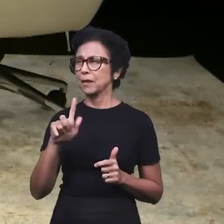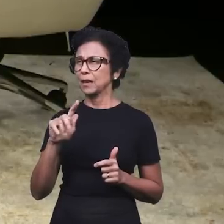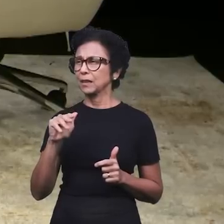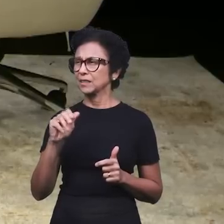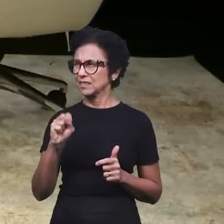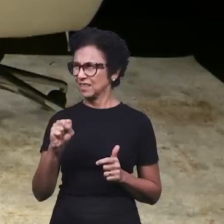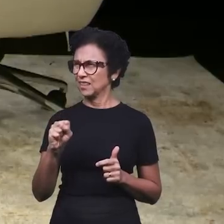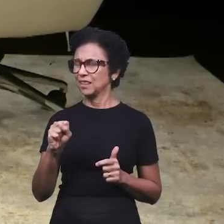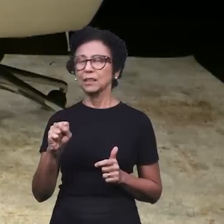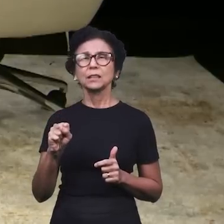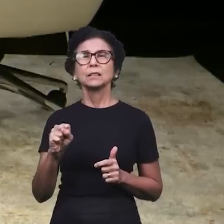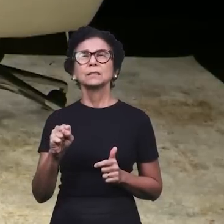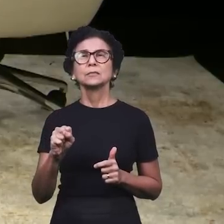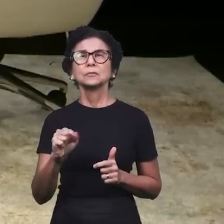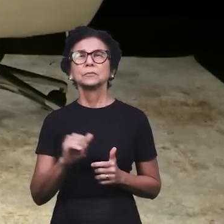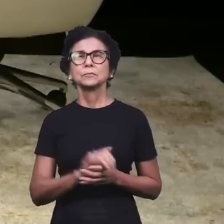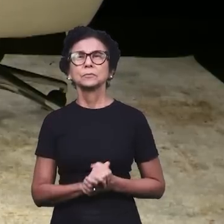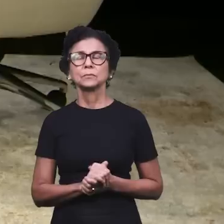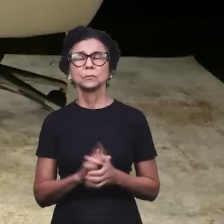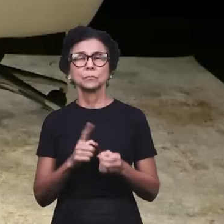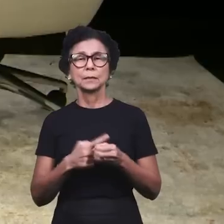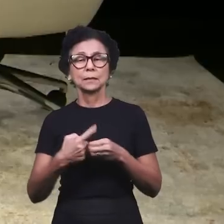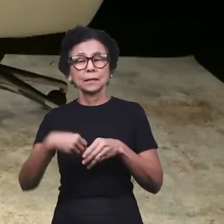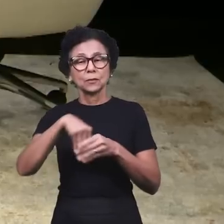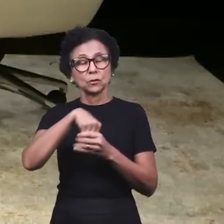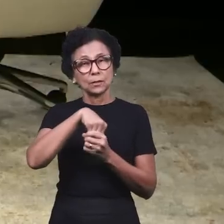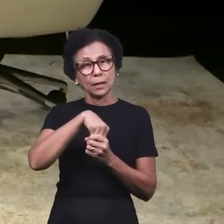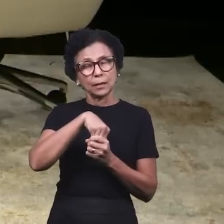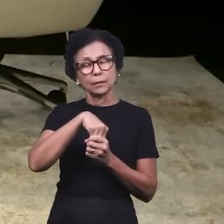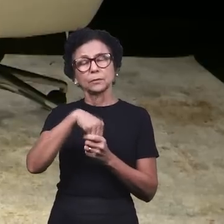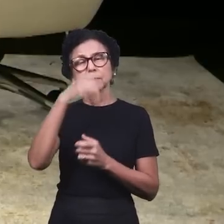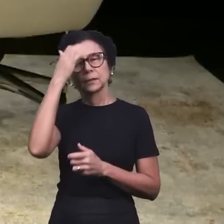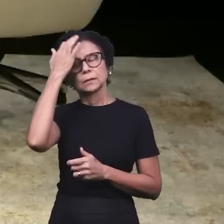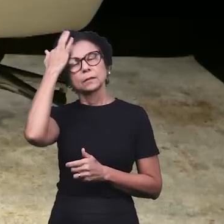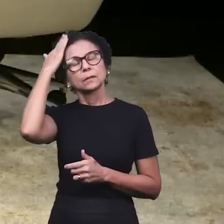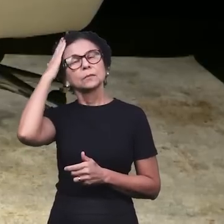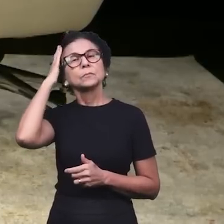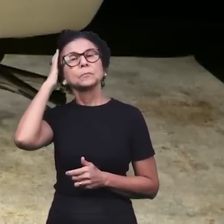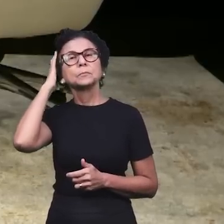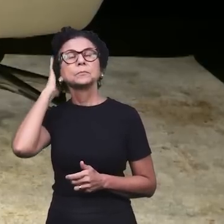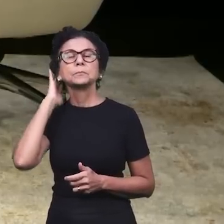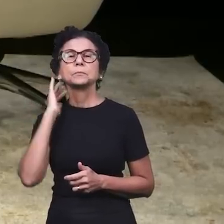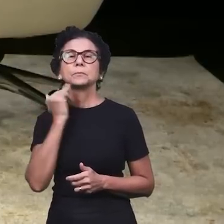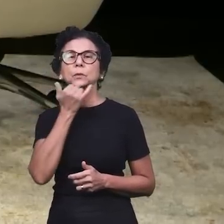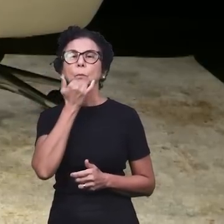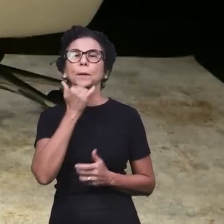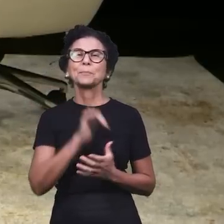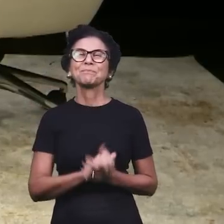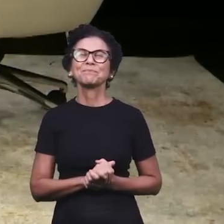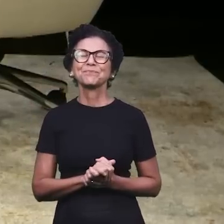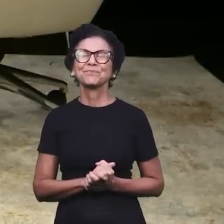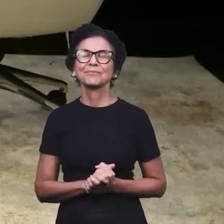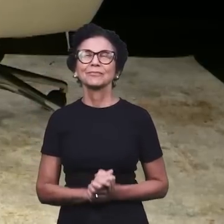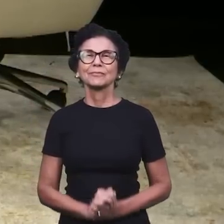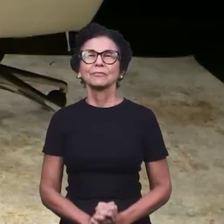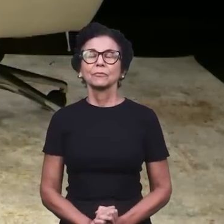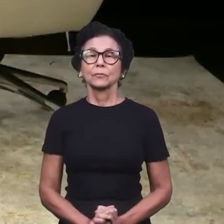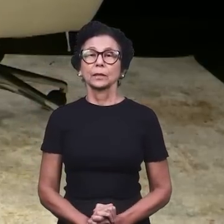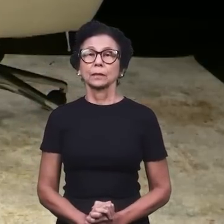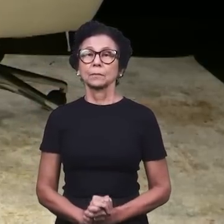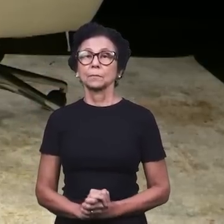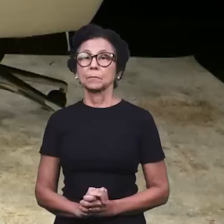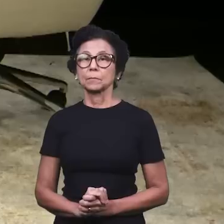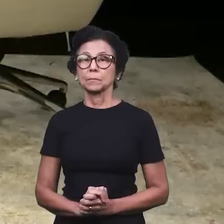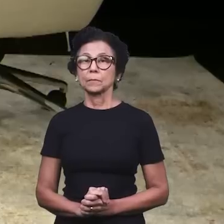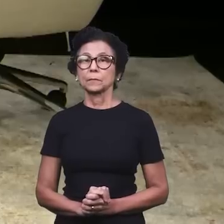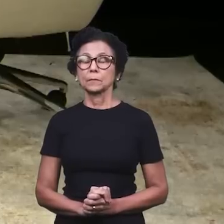lá na cidade de Provo, né? Provo, então isso tudo começou através do primeiro seminário em Nova York. Isso. Primeiro seminário em Nova York.